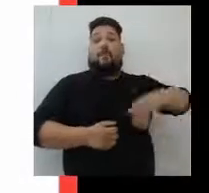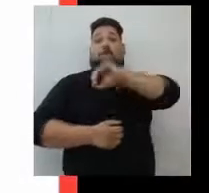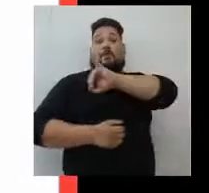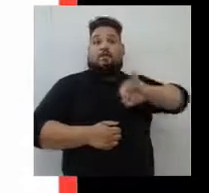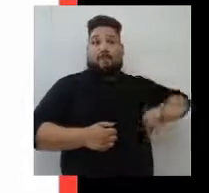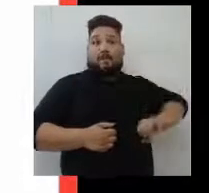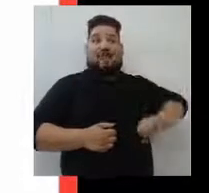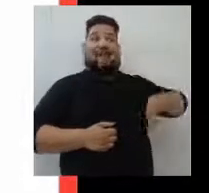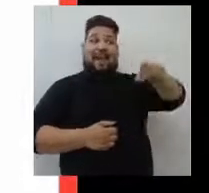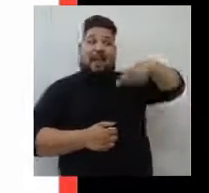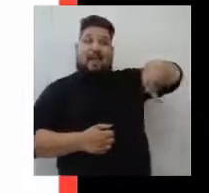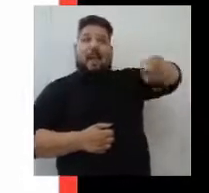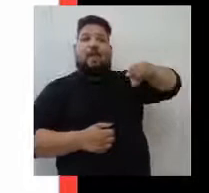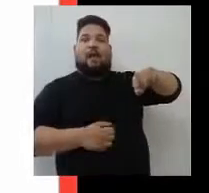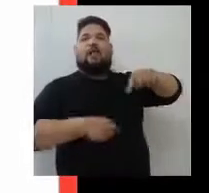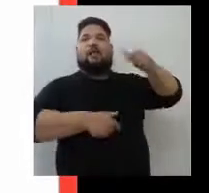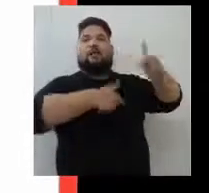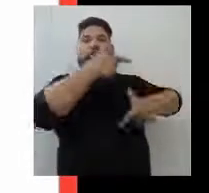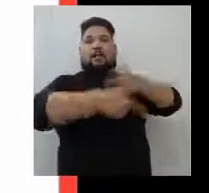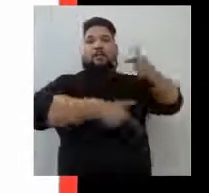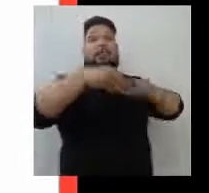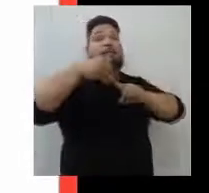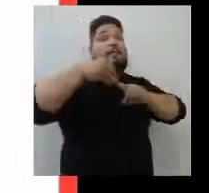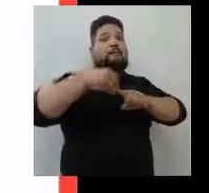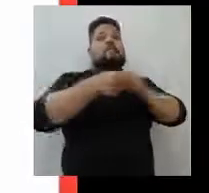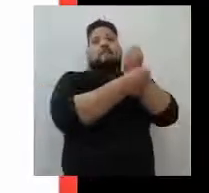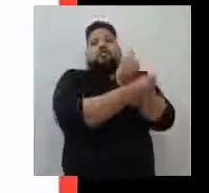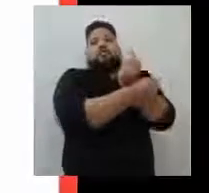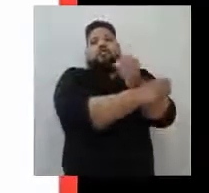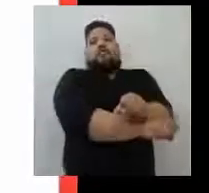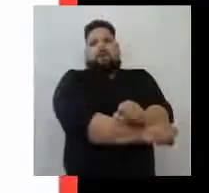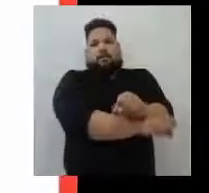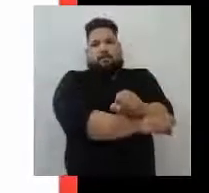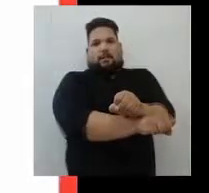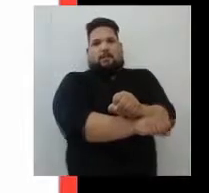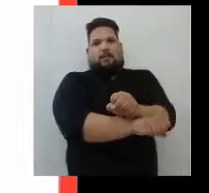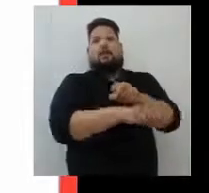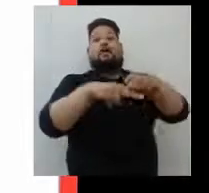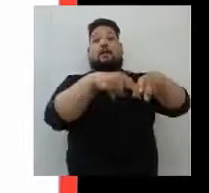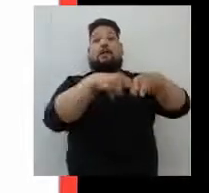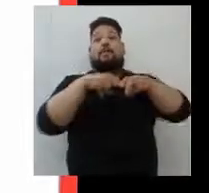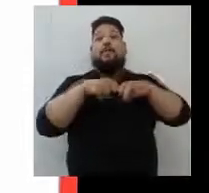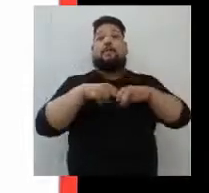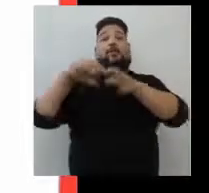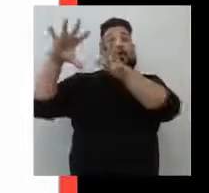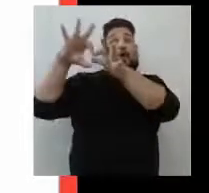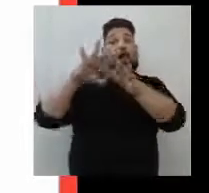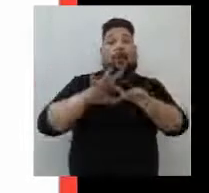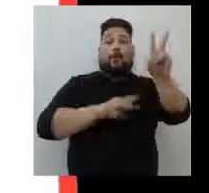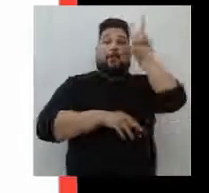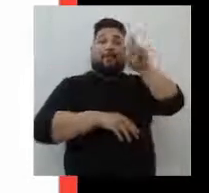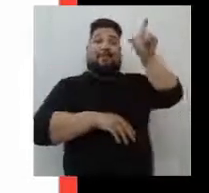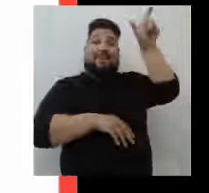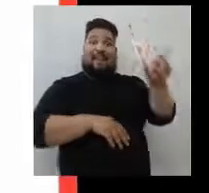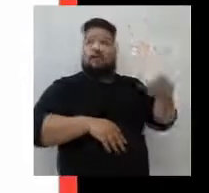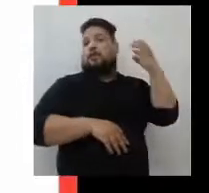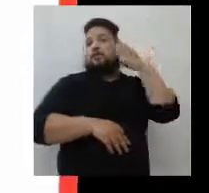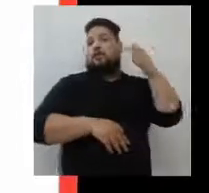e de base escravocrata. Então, nesse contexto histórico, o imperador Dom Pedro